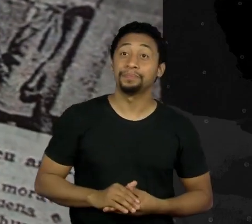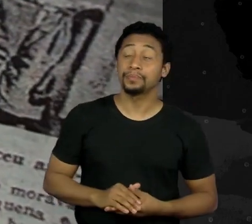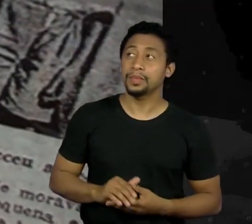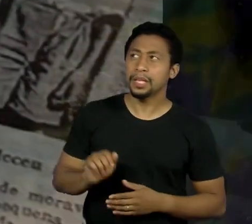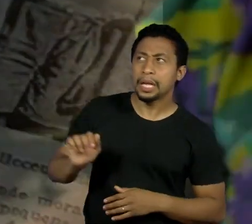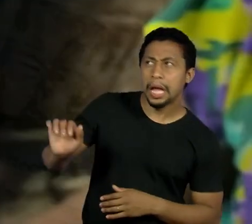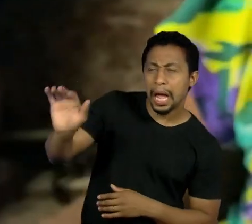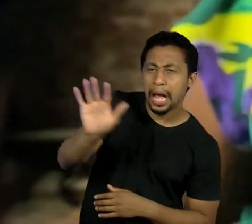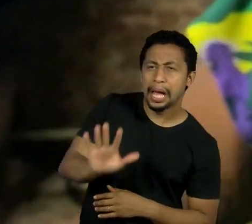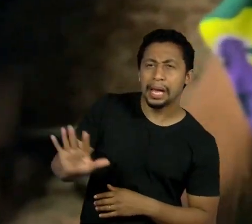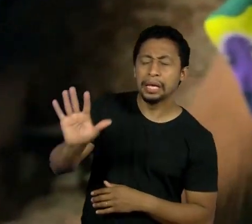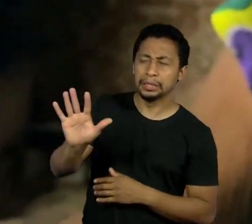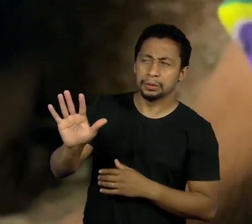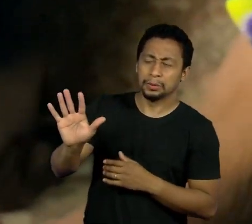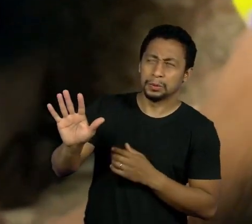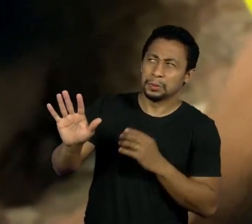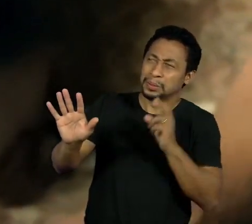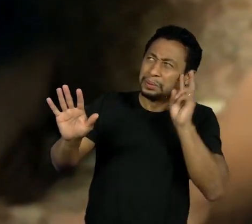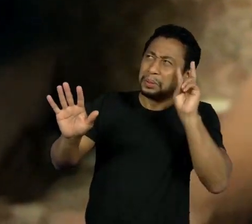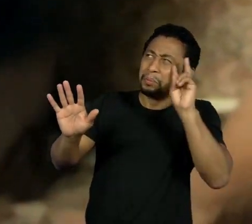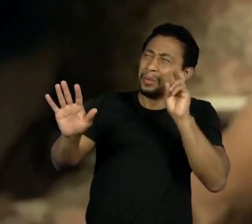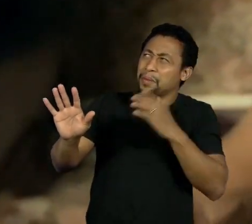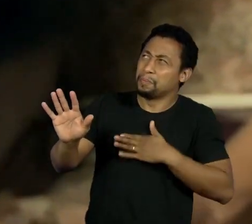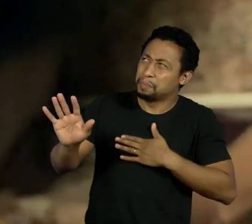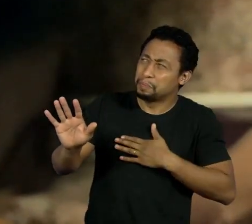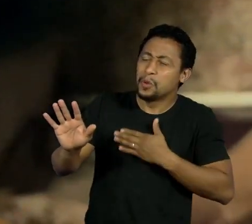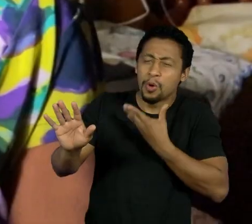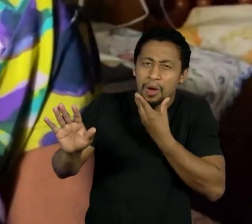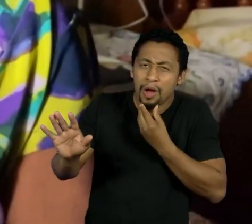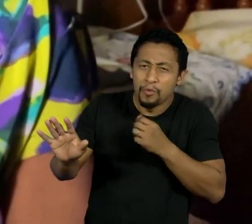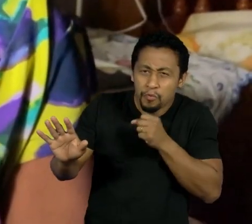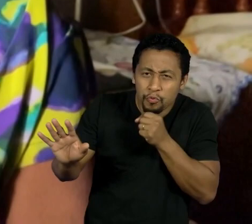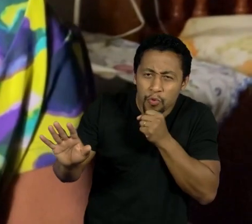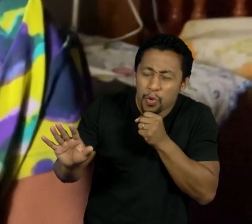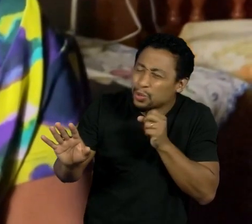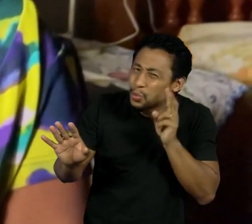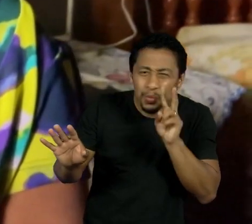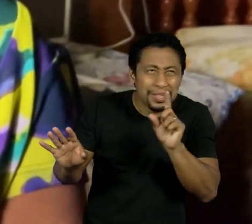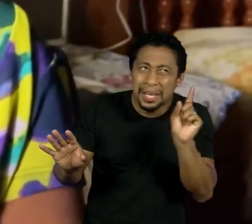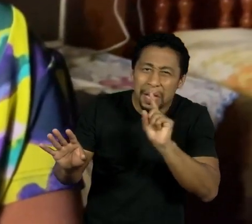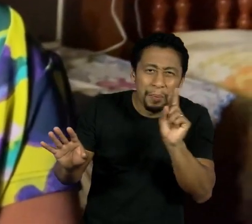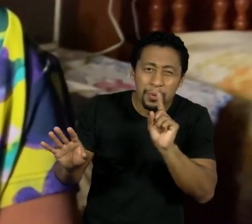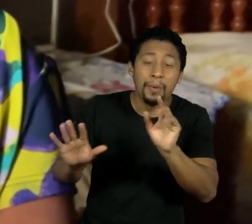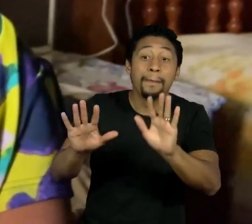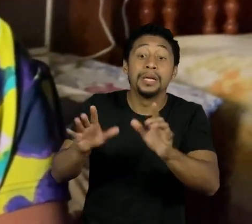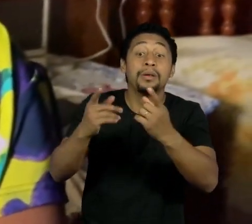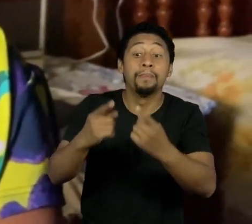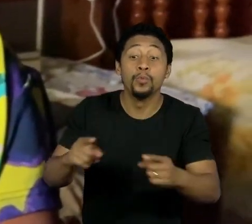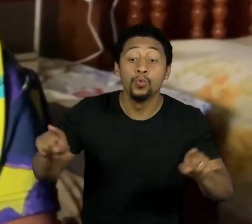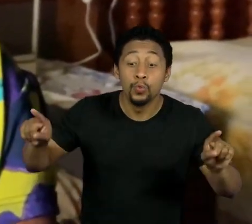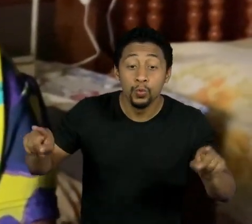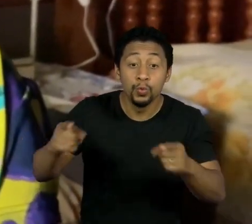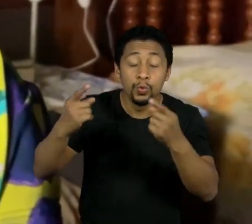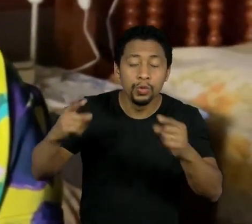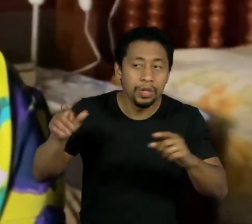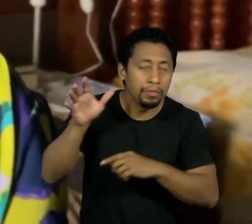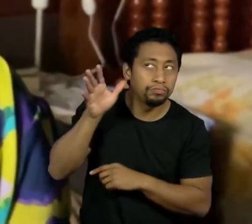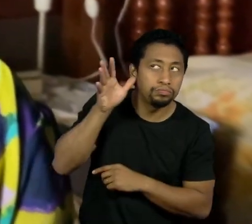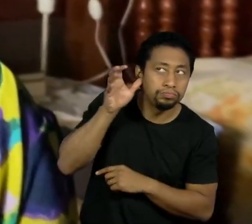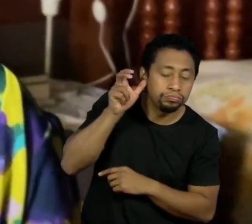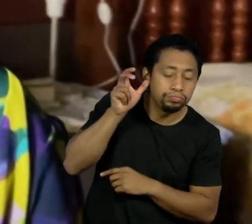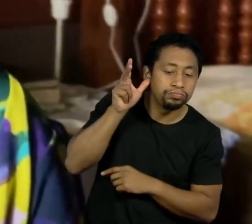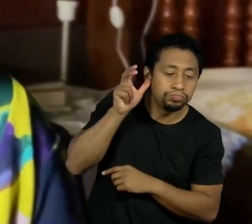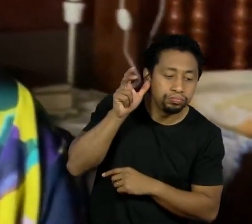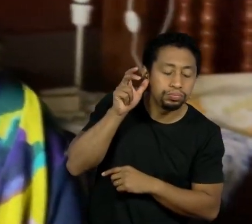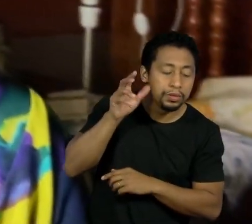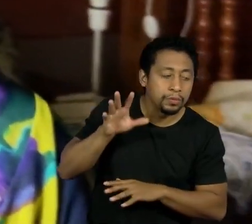do meu avô, mas quando eu escuto essa música, eu lembro mesmo do meu avô, dos meus antepassados, né? Que é assim. É